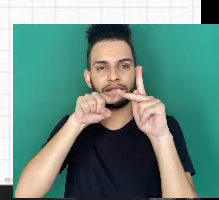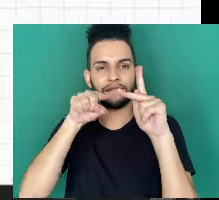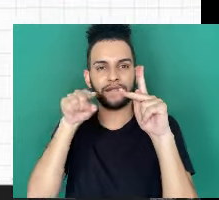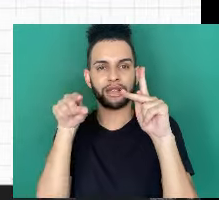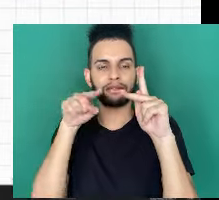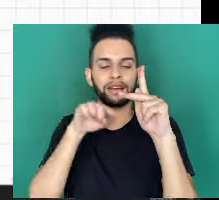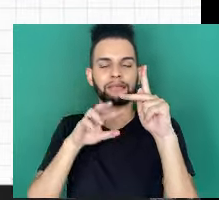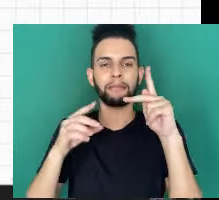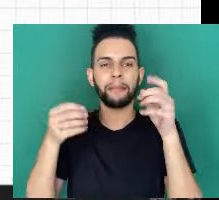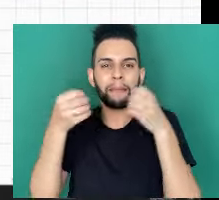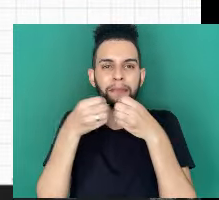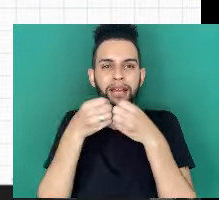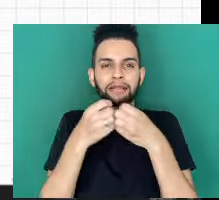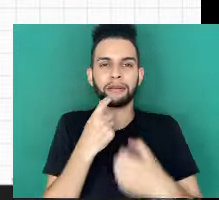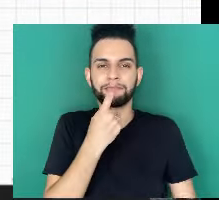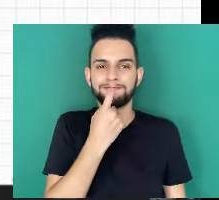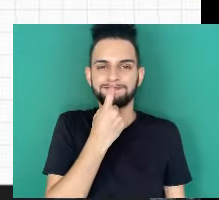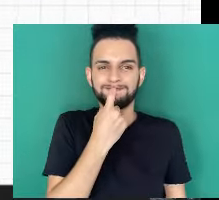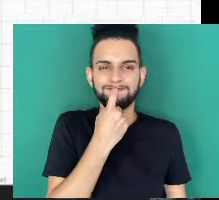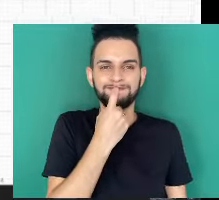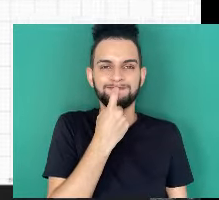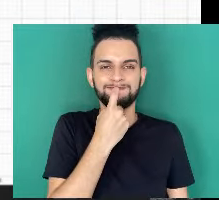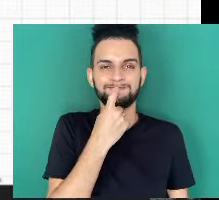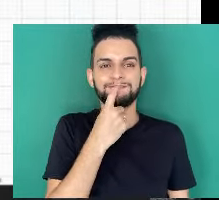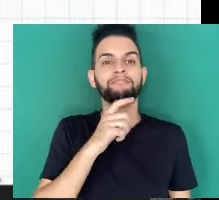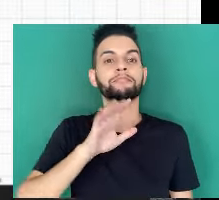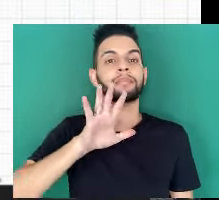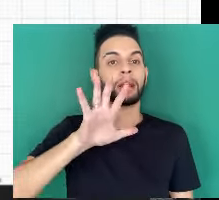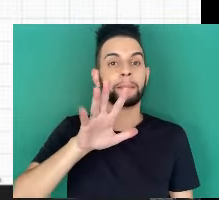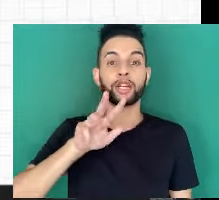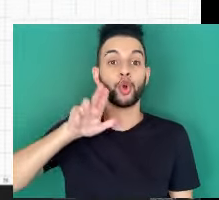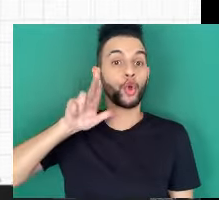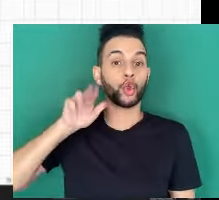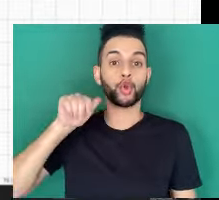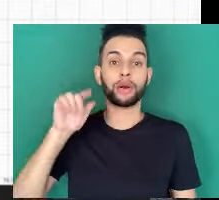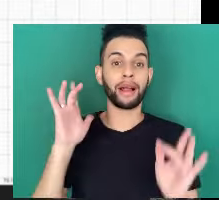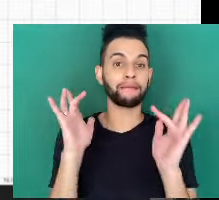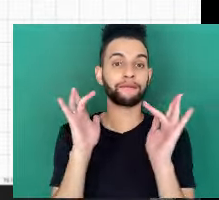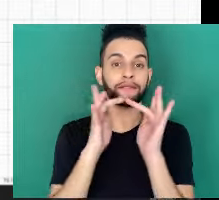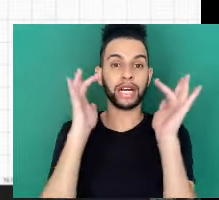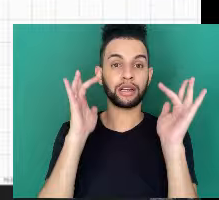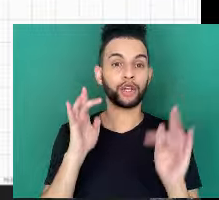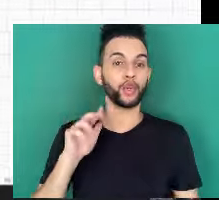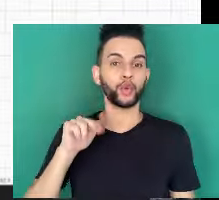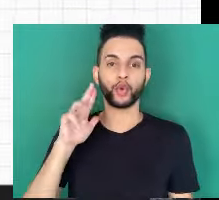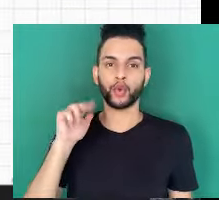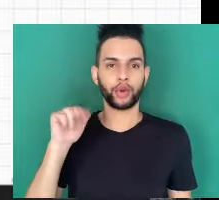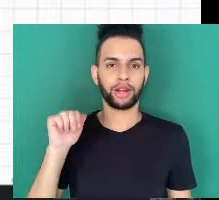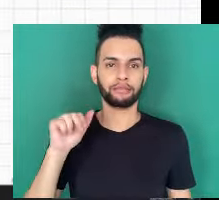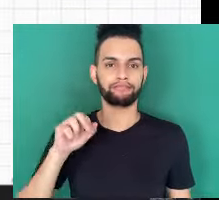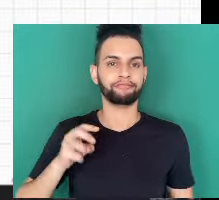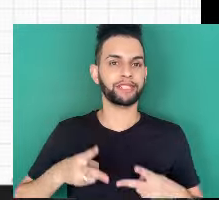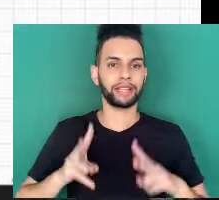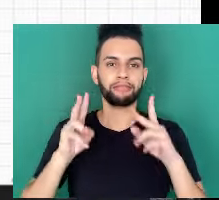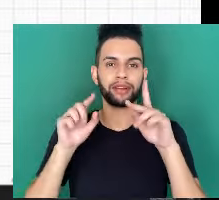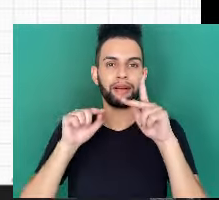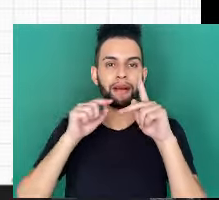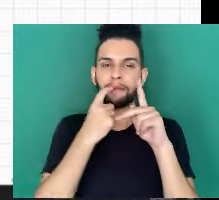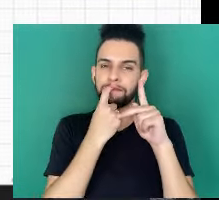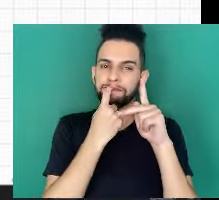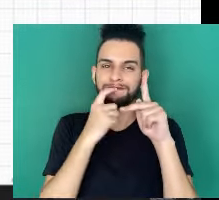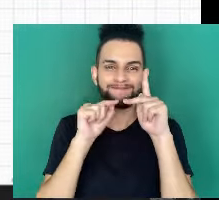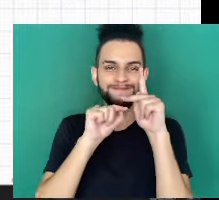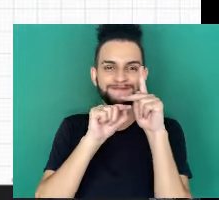ampliar um pouco, né? Porém, nunca encosta nessa reta, né? Então, assim, o comportamento